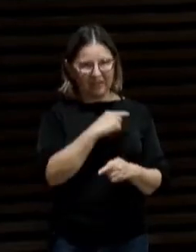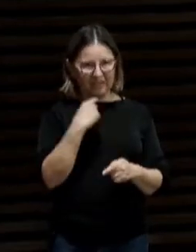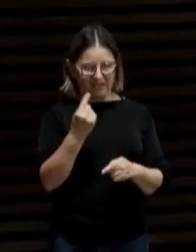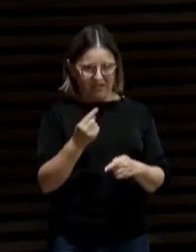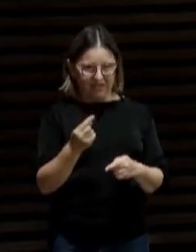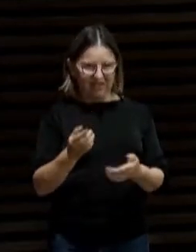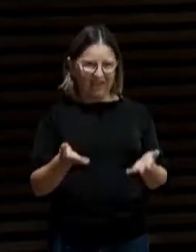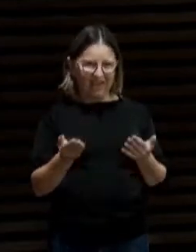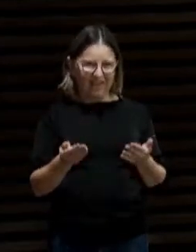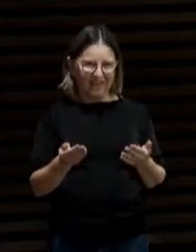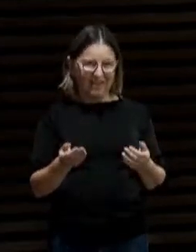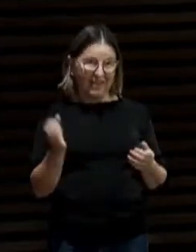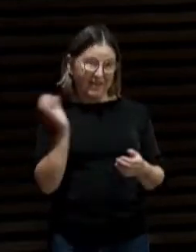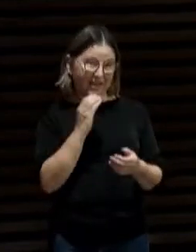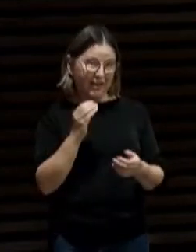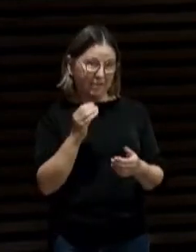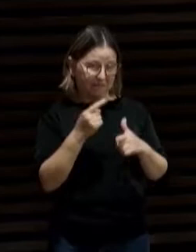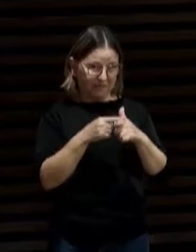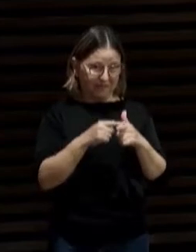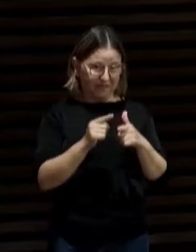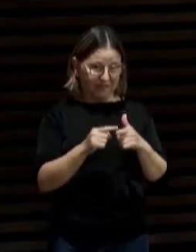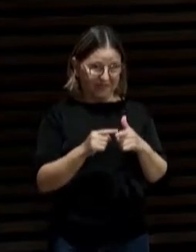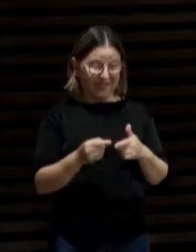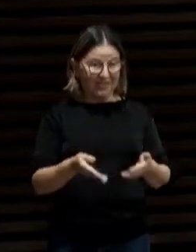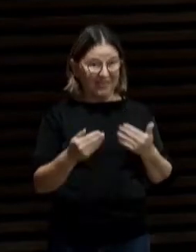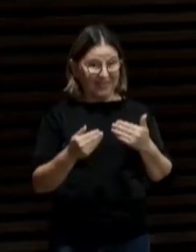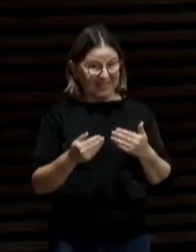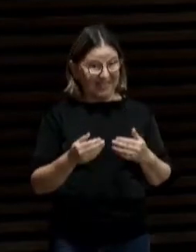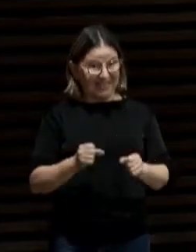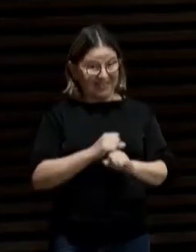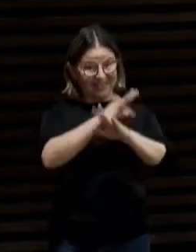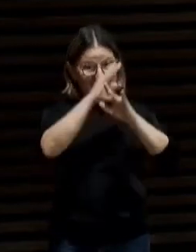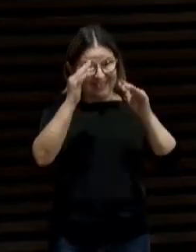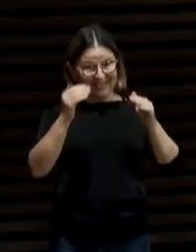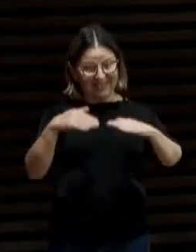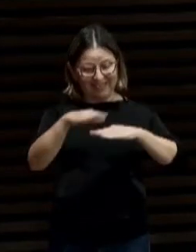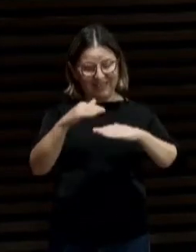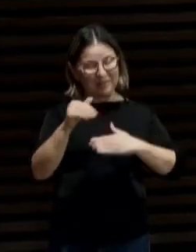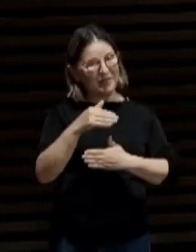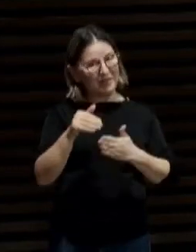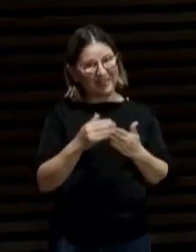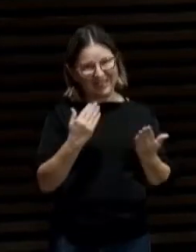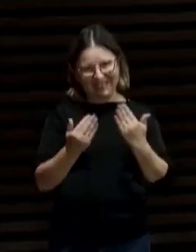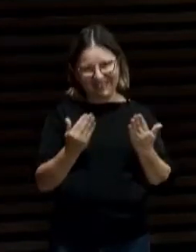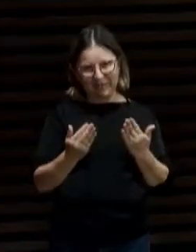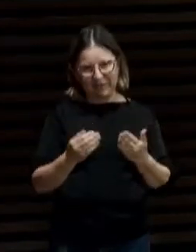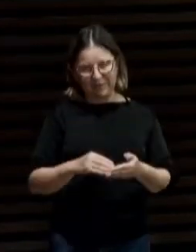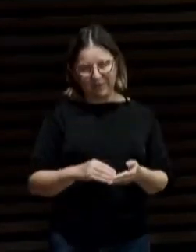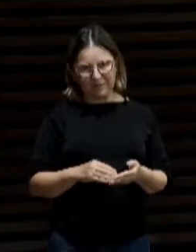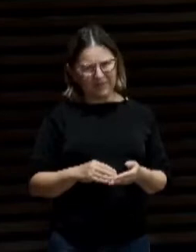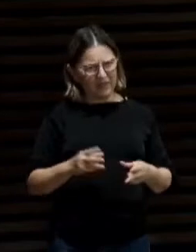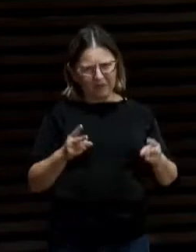tribulação produz para nós eterno peso de glória, acima de toda comparação. Não atentando nós